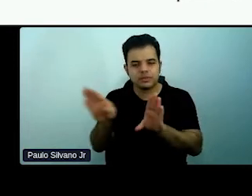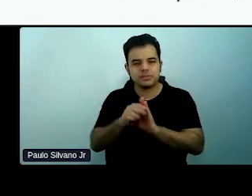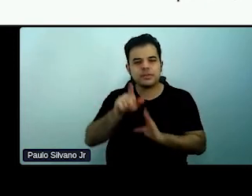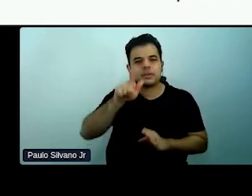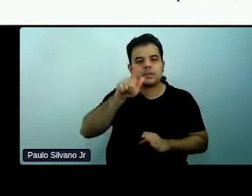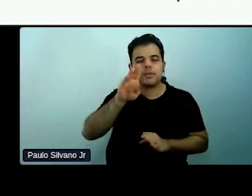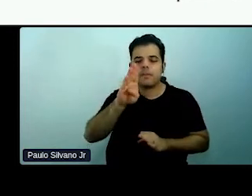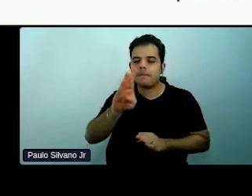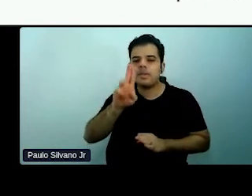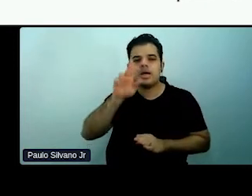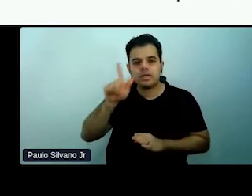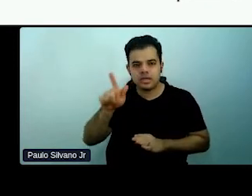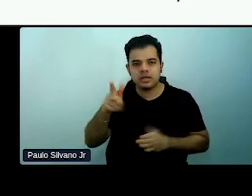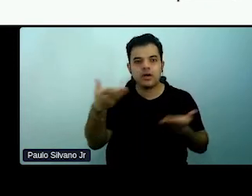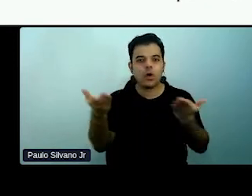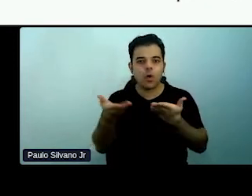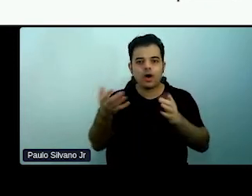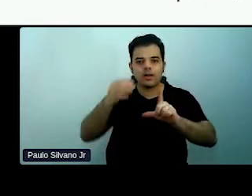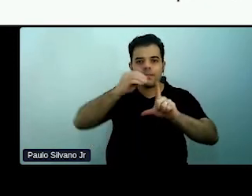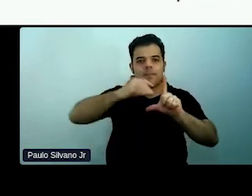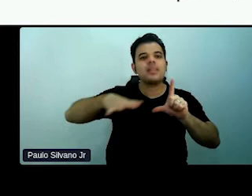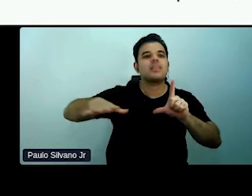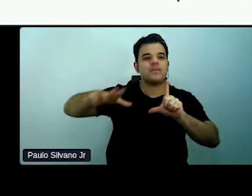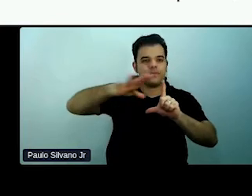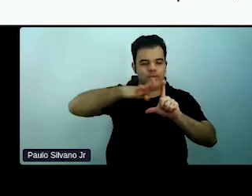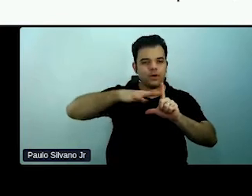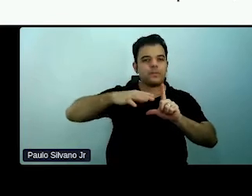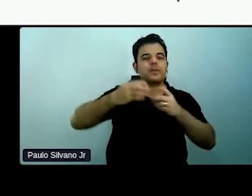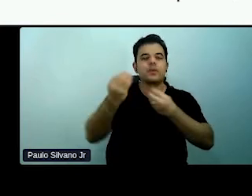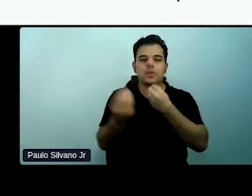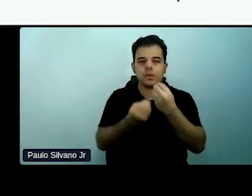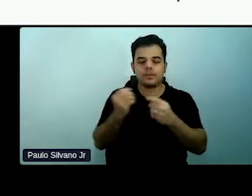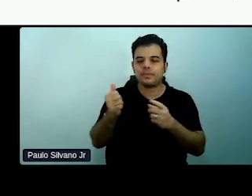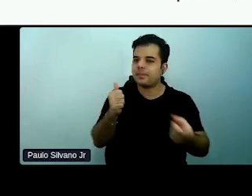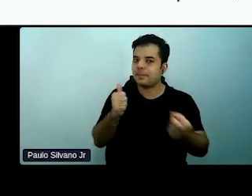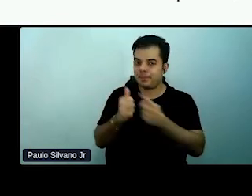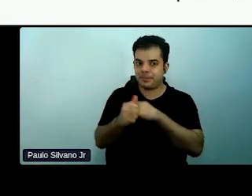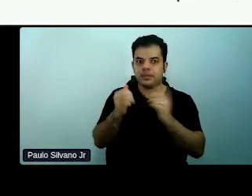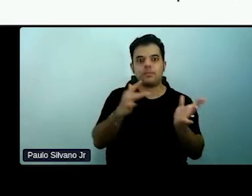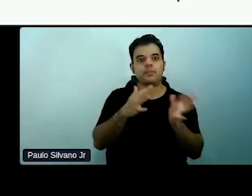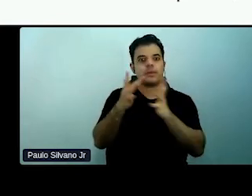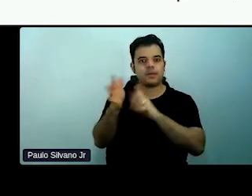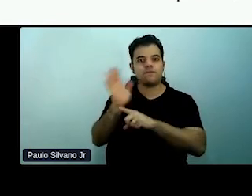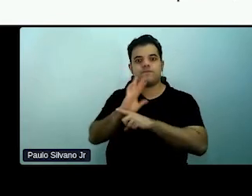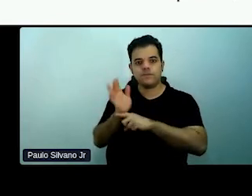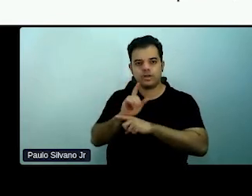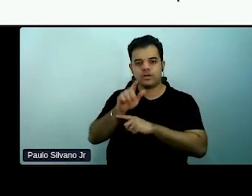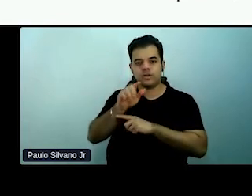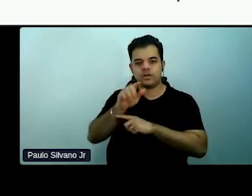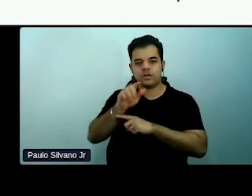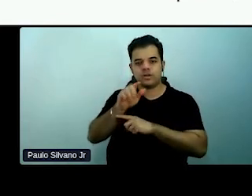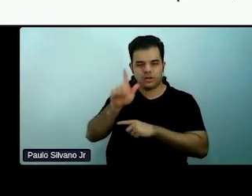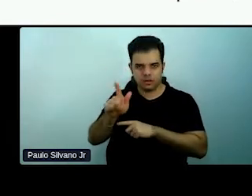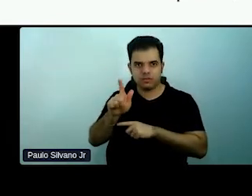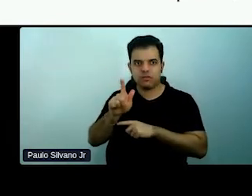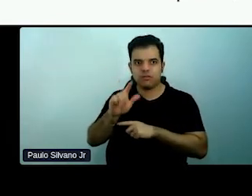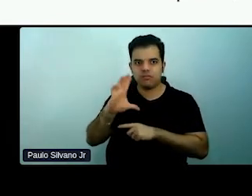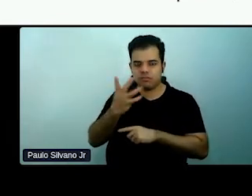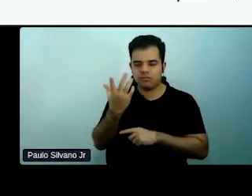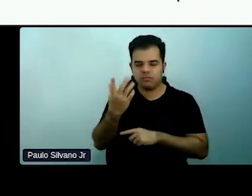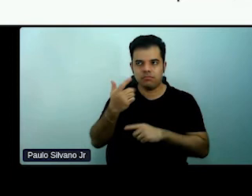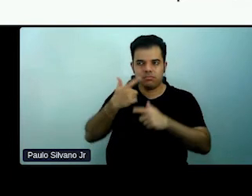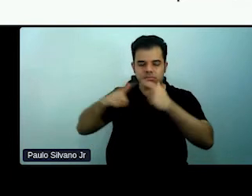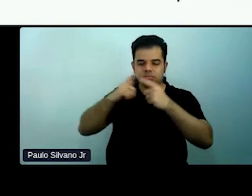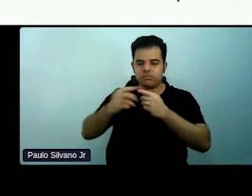pouquinho também de como está a nossa plataforma. Então, a gente vai mostrar primeiramente um vídeo com um bug de acessibilidade e depois a correção que já